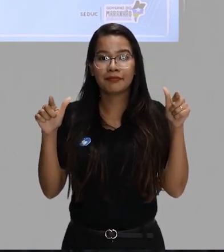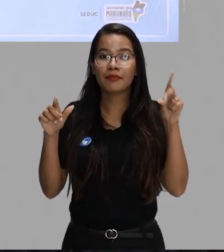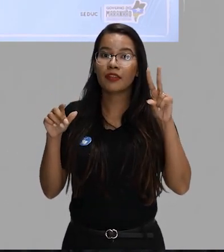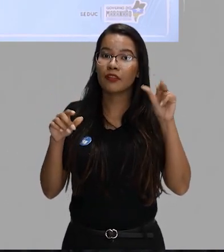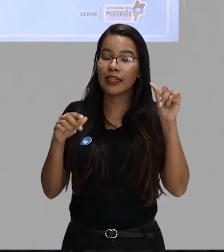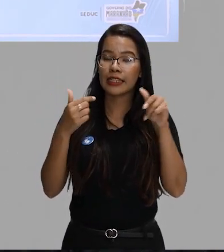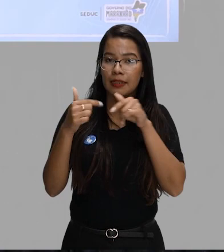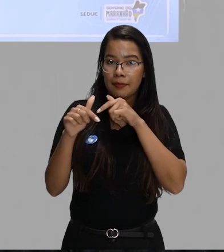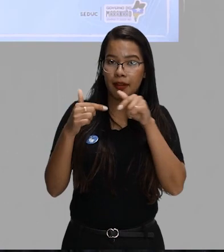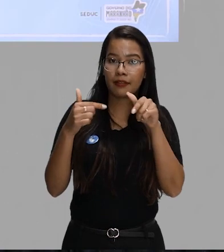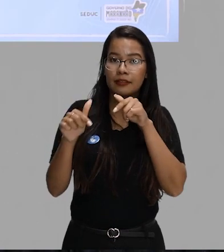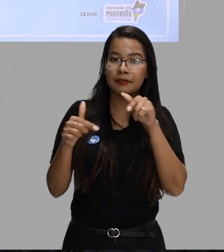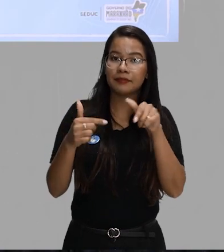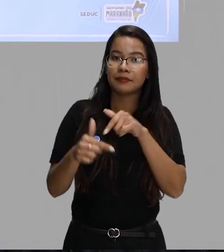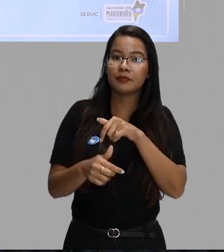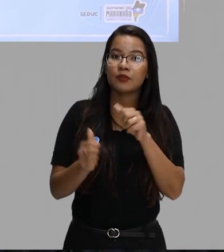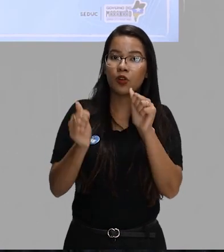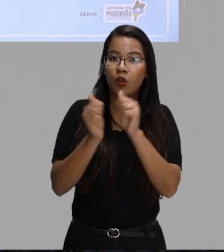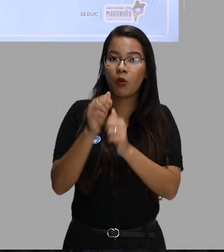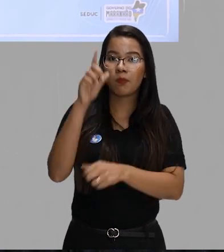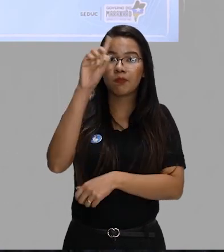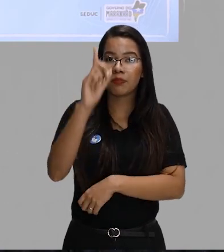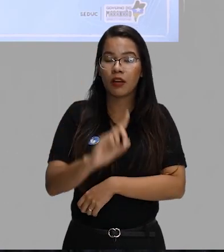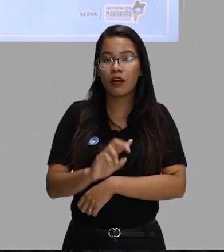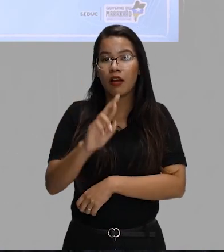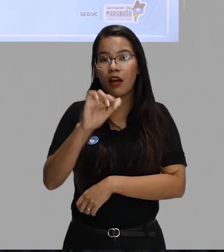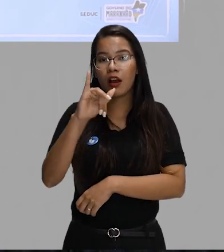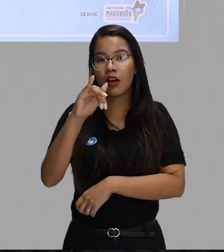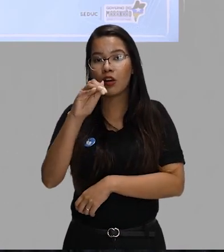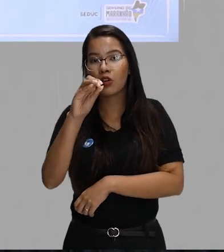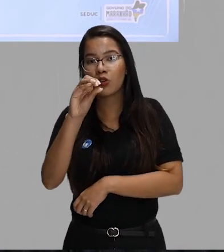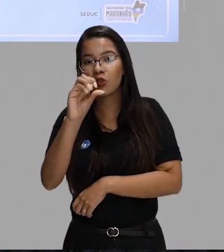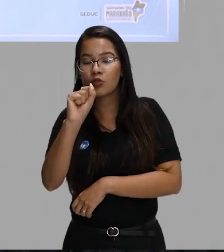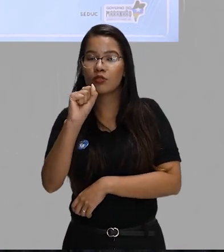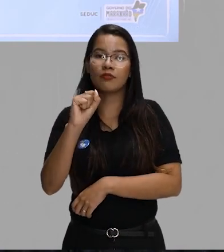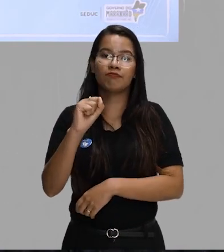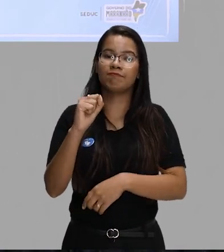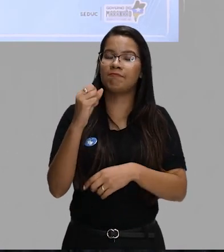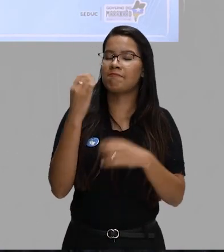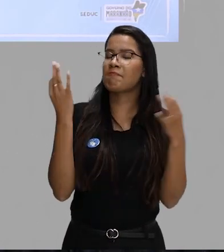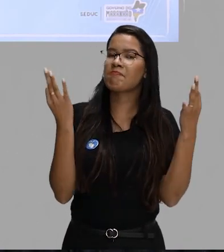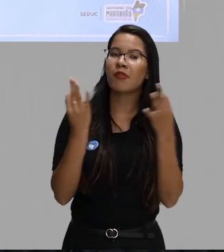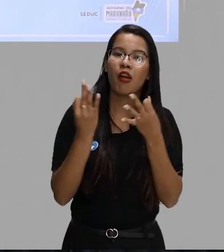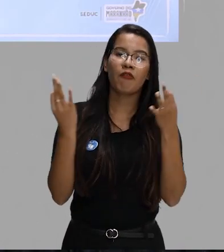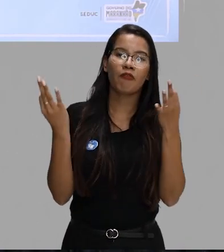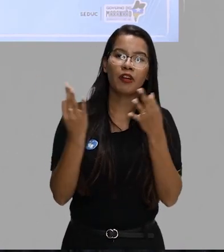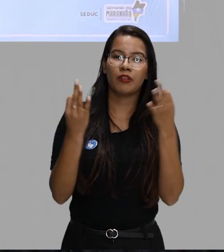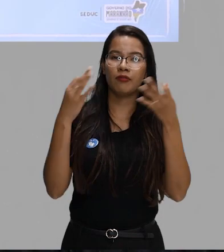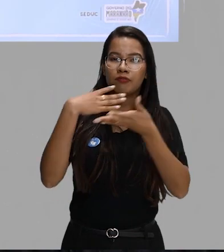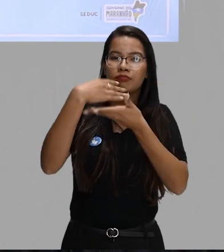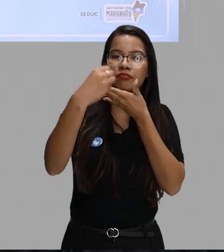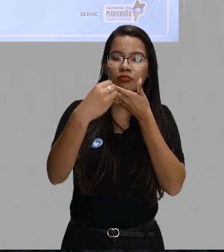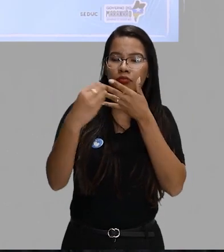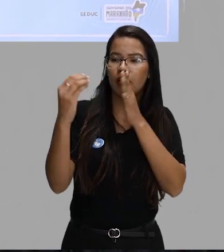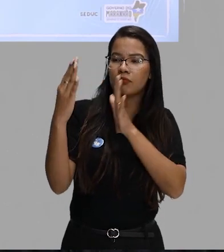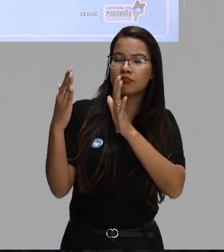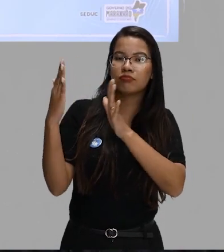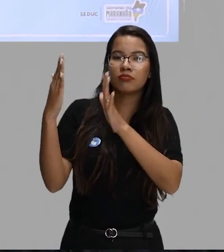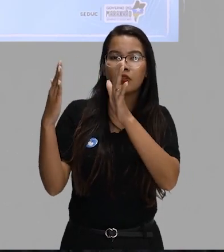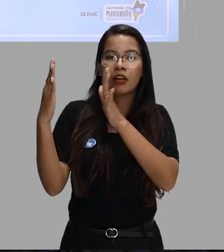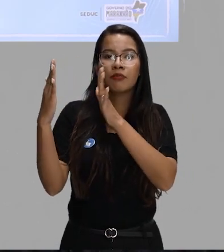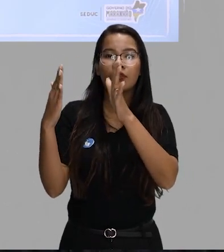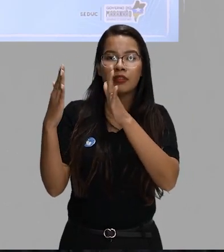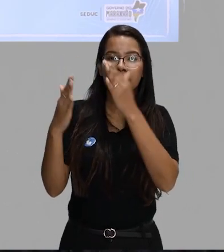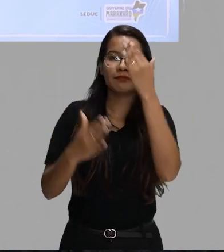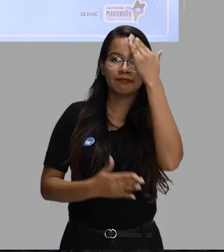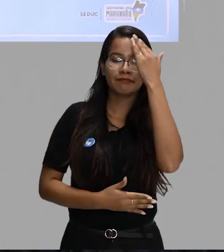ele vai trabalhar com raios perfeitamente refletidos. Ok?